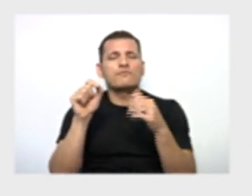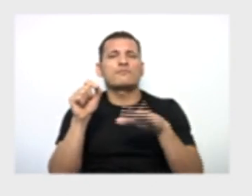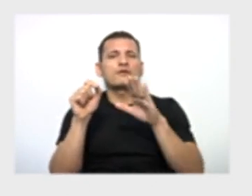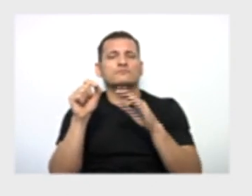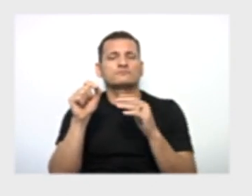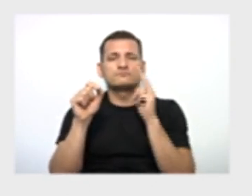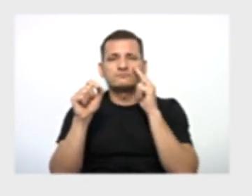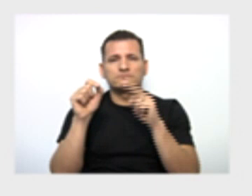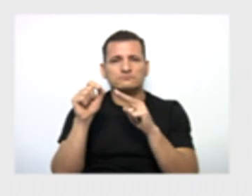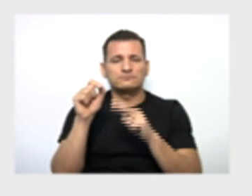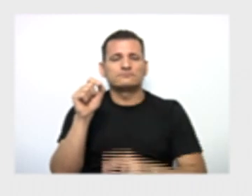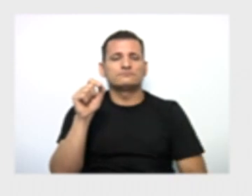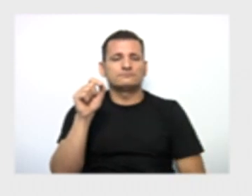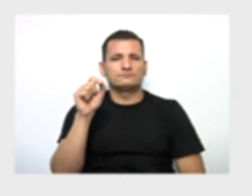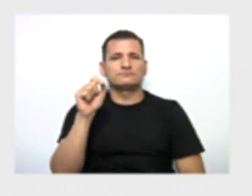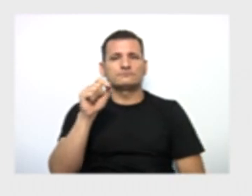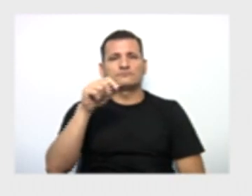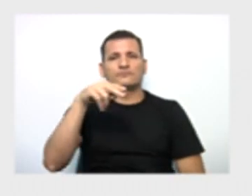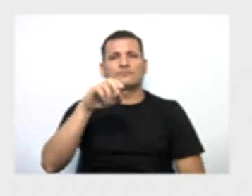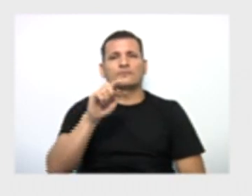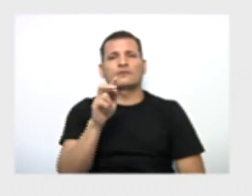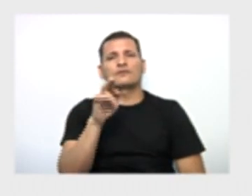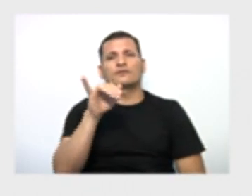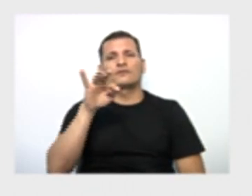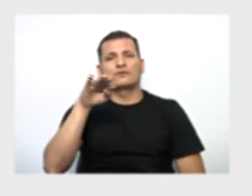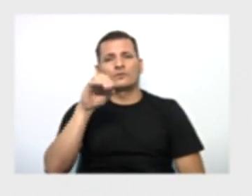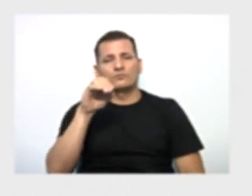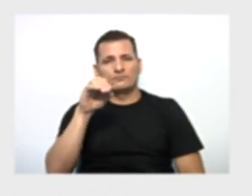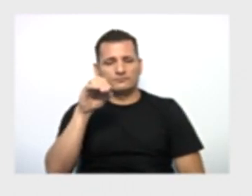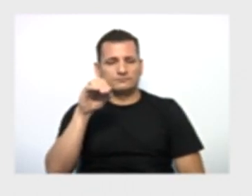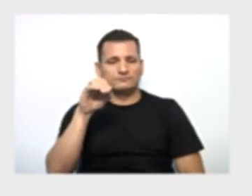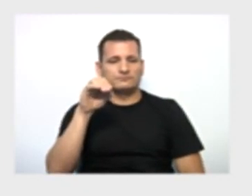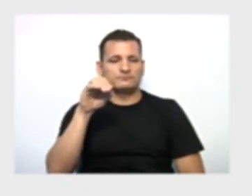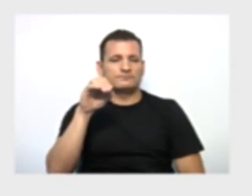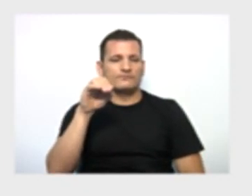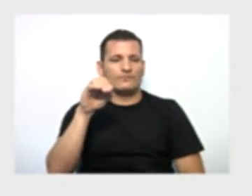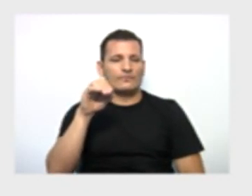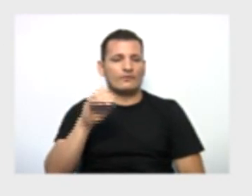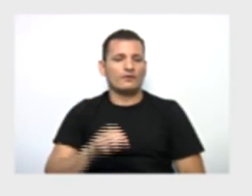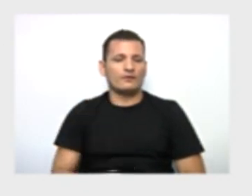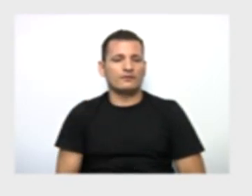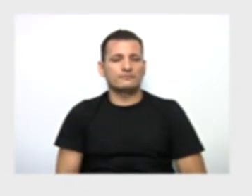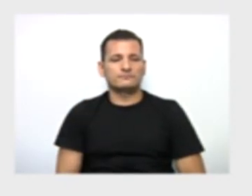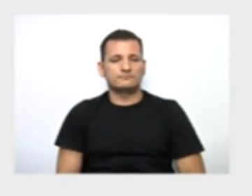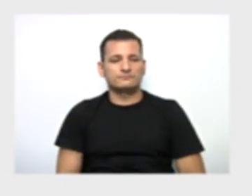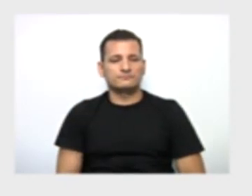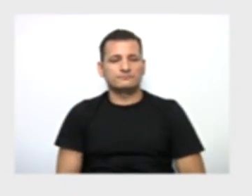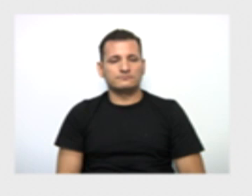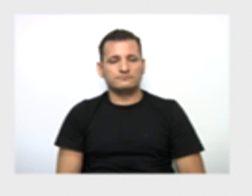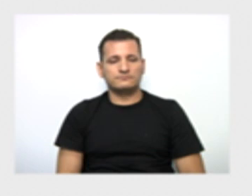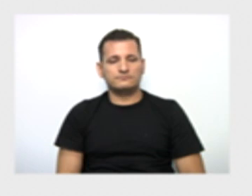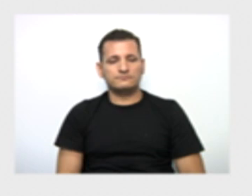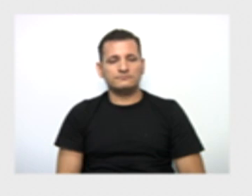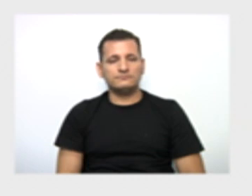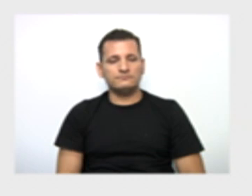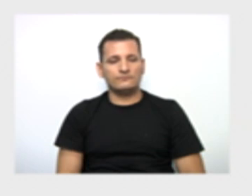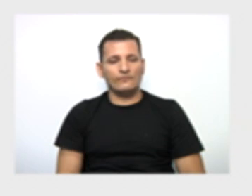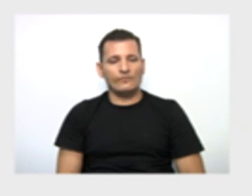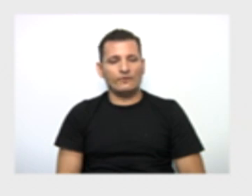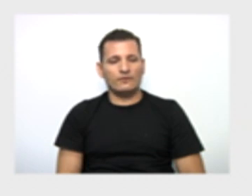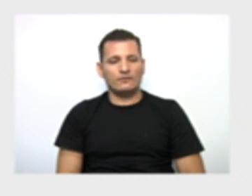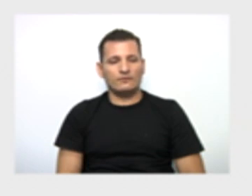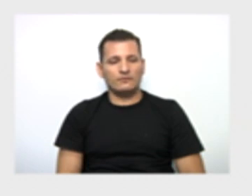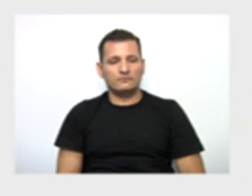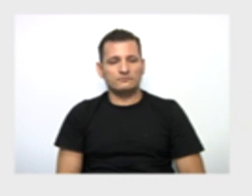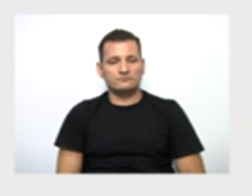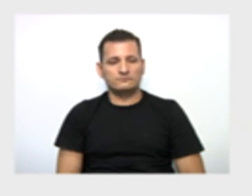vão ficar em negrito, certo? Vão ficar em negrito. Mas antes de eu rodar, eu vou colocar uma outra aqui